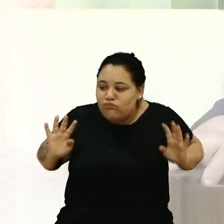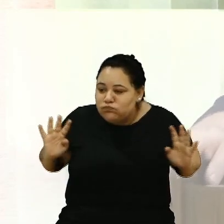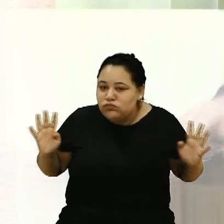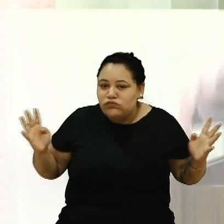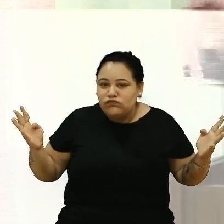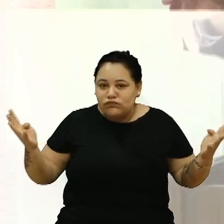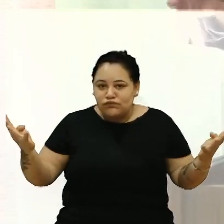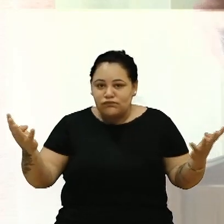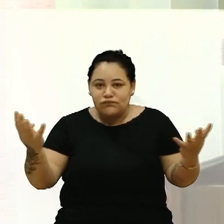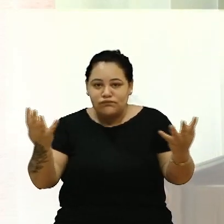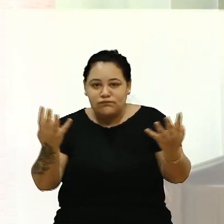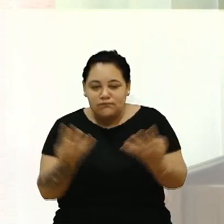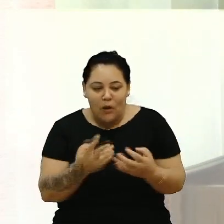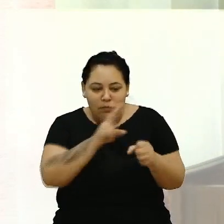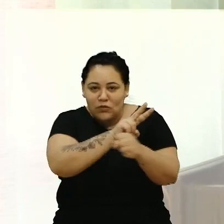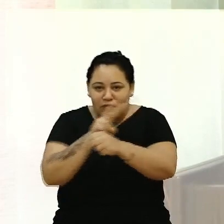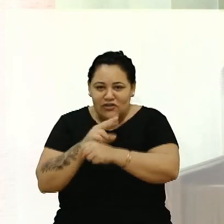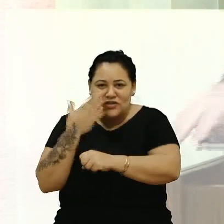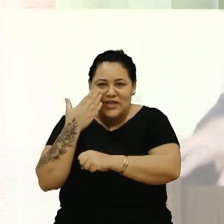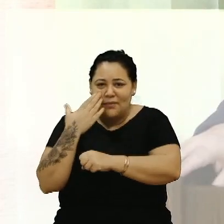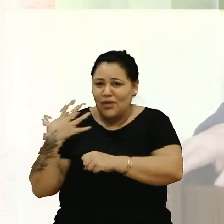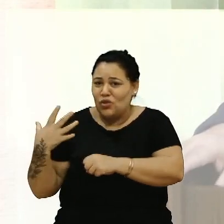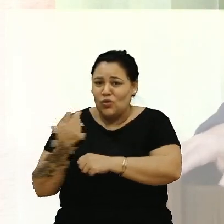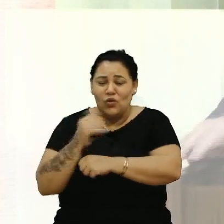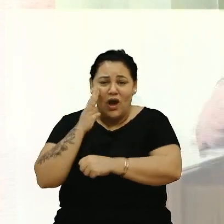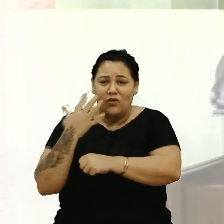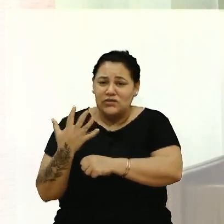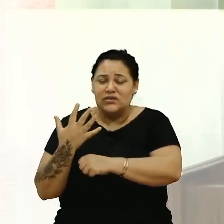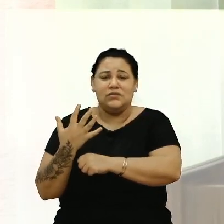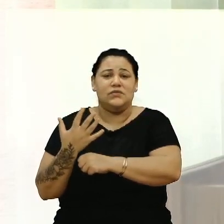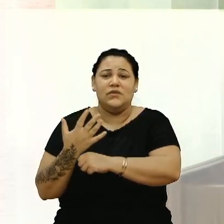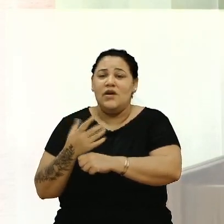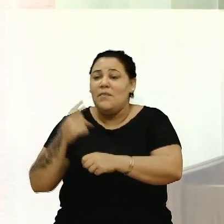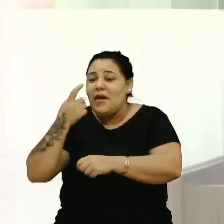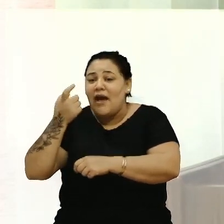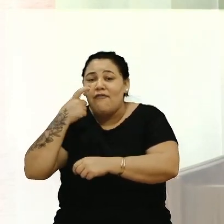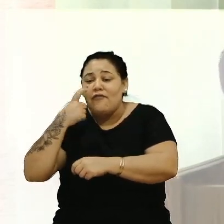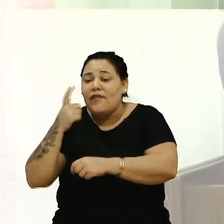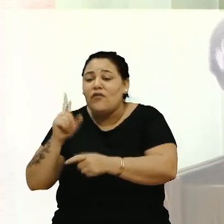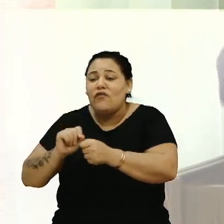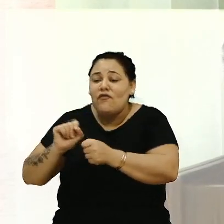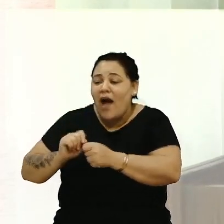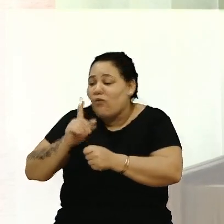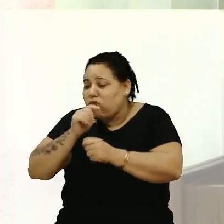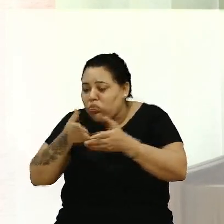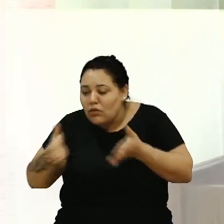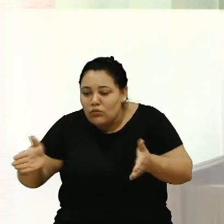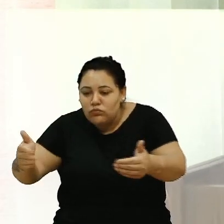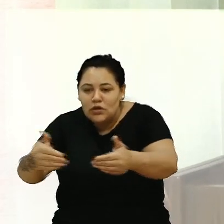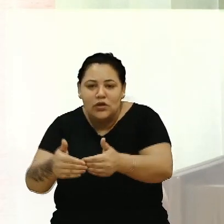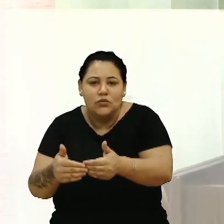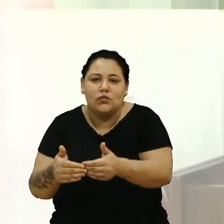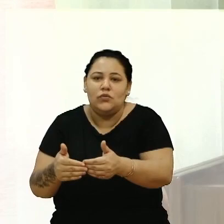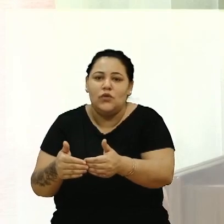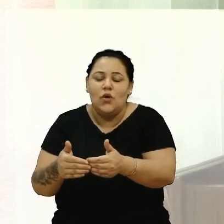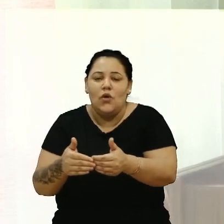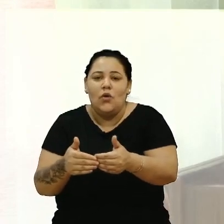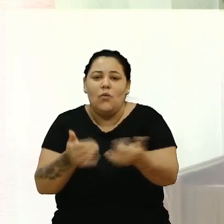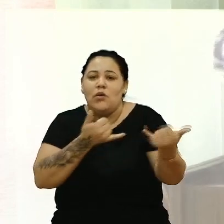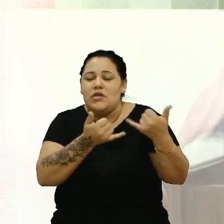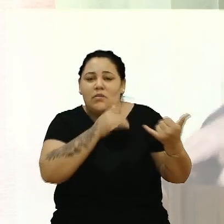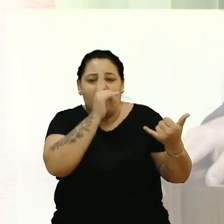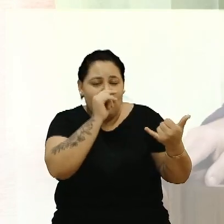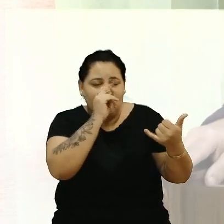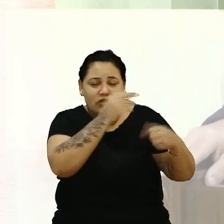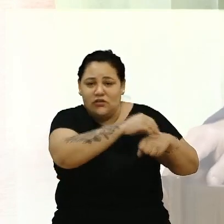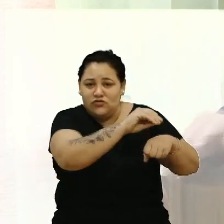ambiental, do assoreamento lá dos rios, enfim, da contenção, dizer o aumento. O vereador Fantinel sugeriu, né, como é